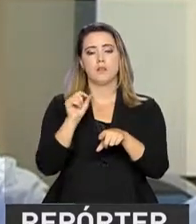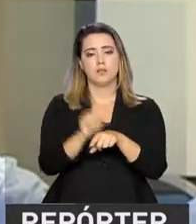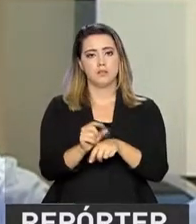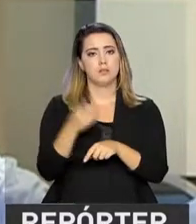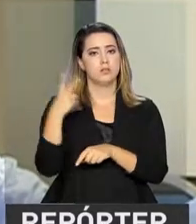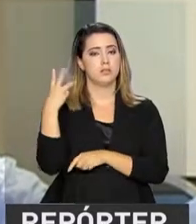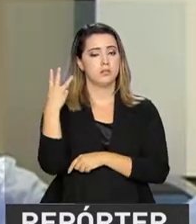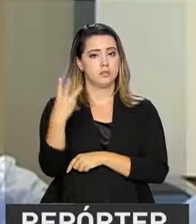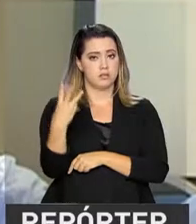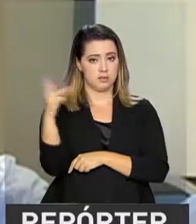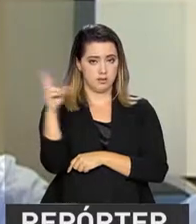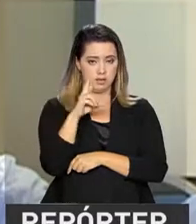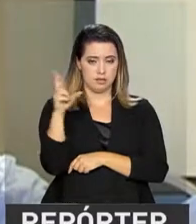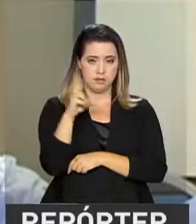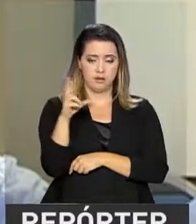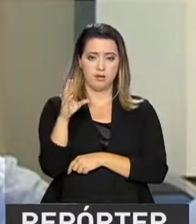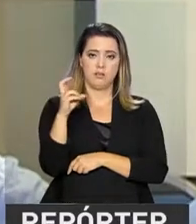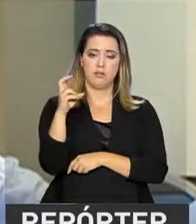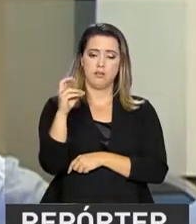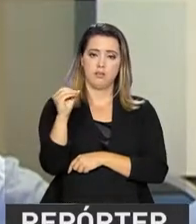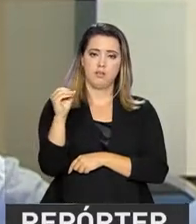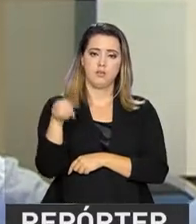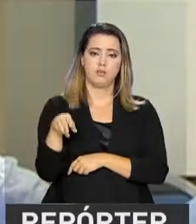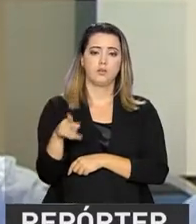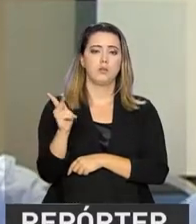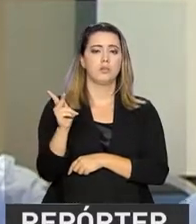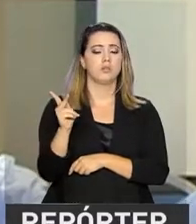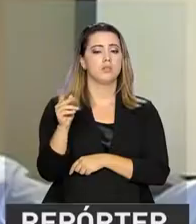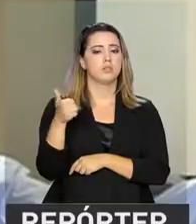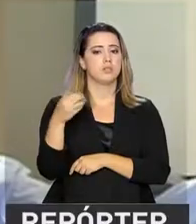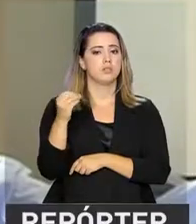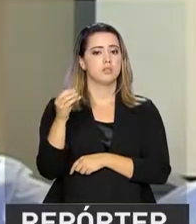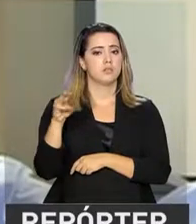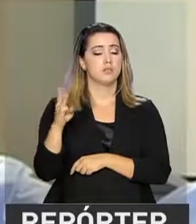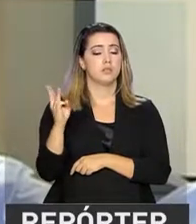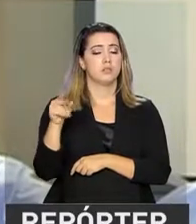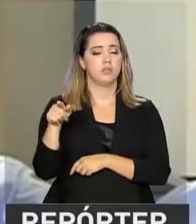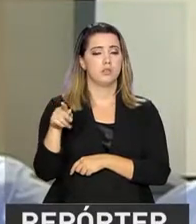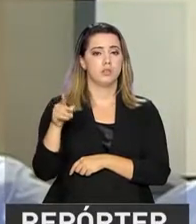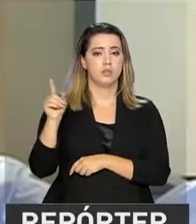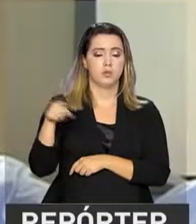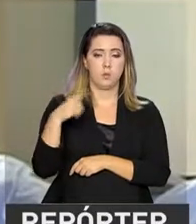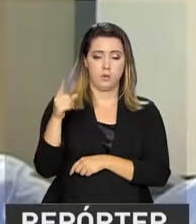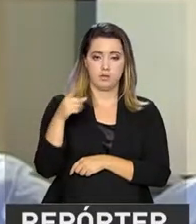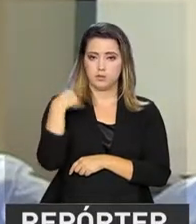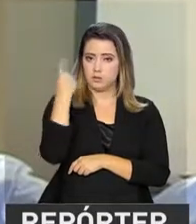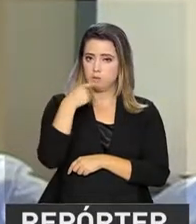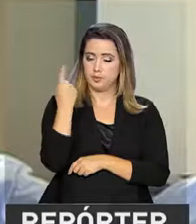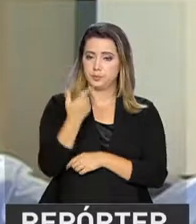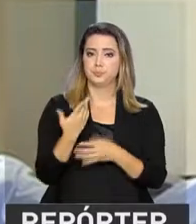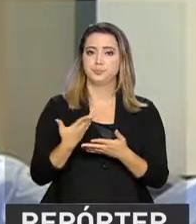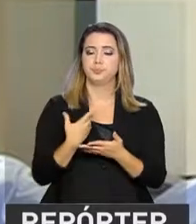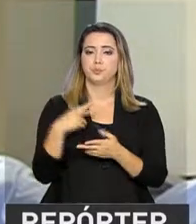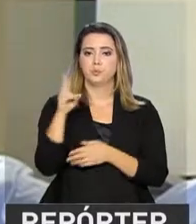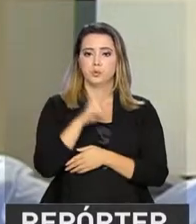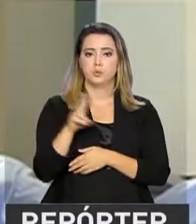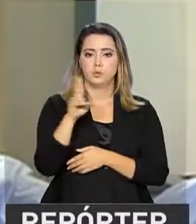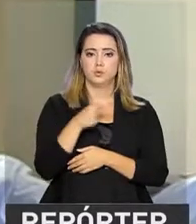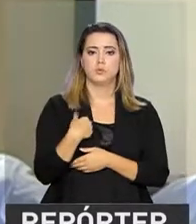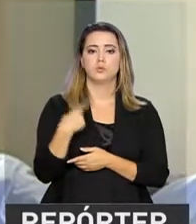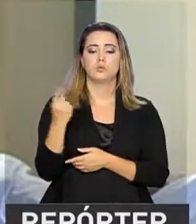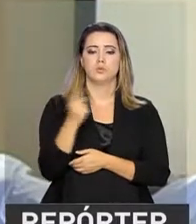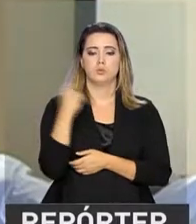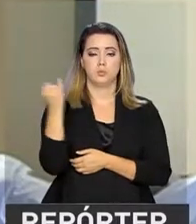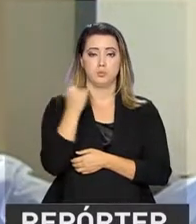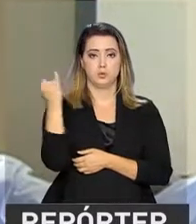de R$ 3,50 para cada 100 kWh consumido. Como a energia elétrica tem um peso relativamente